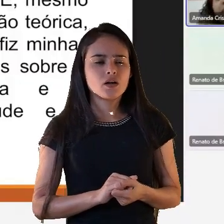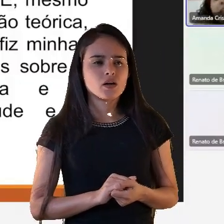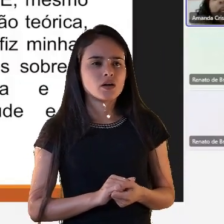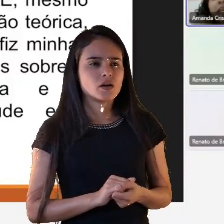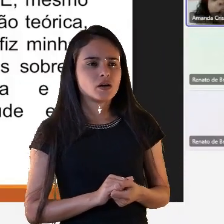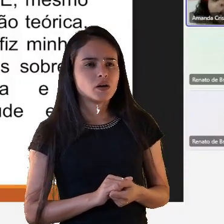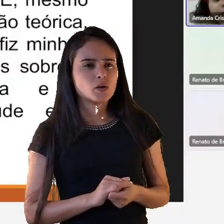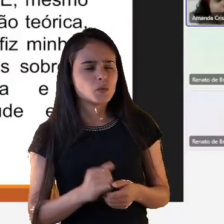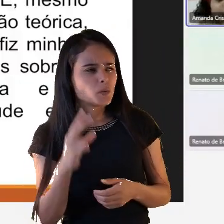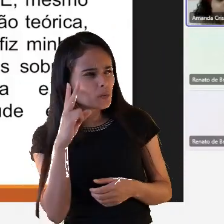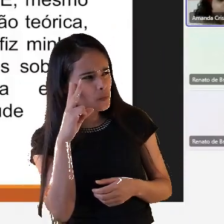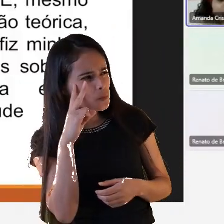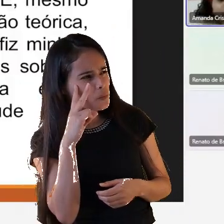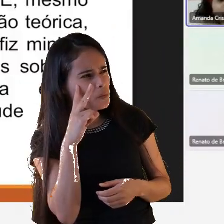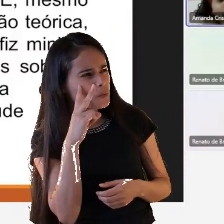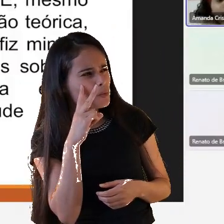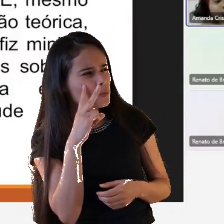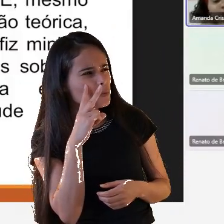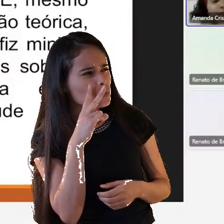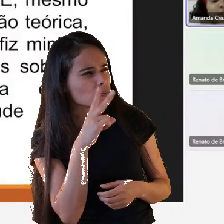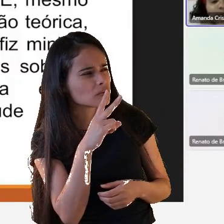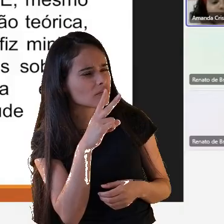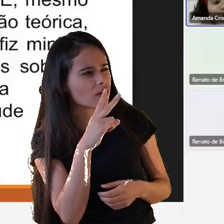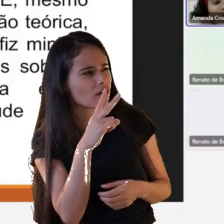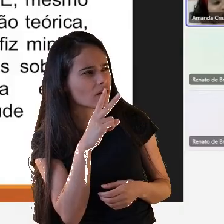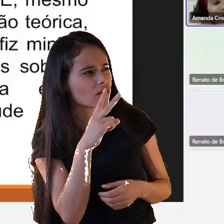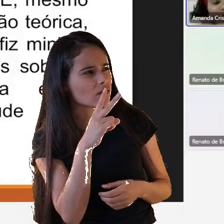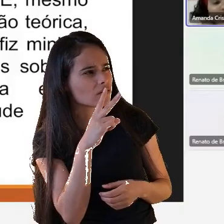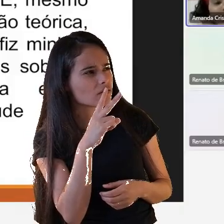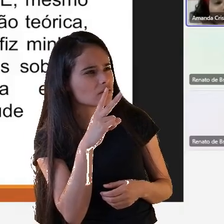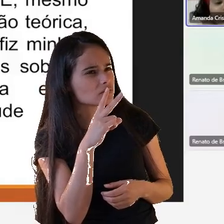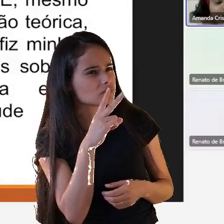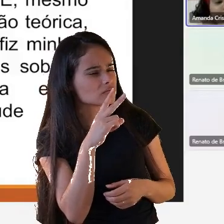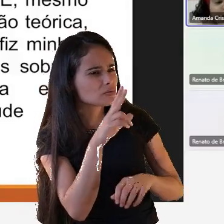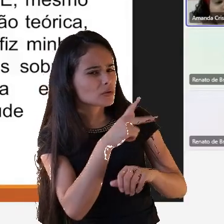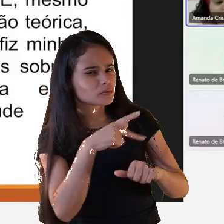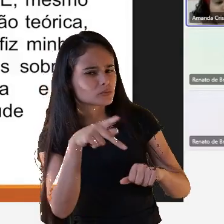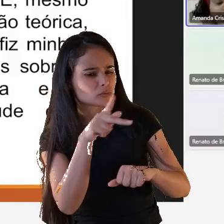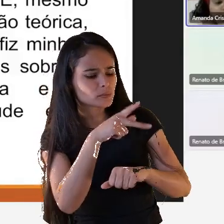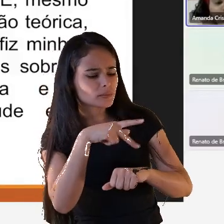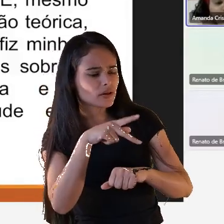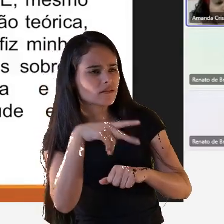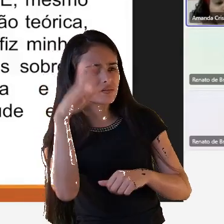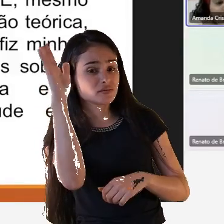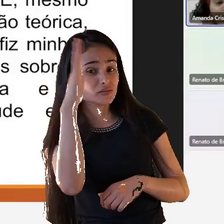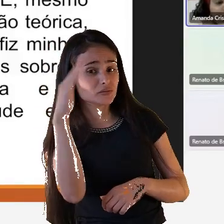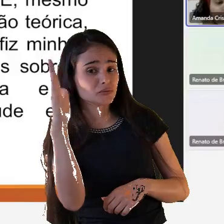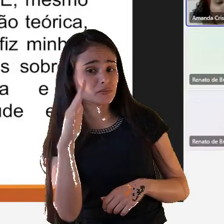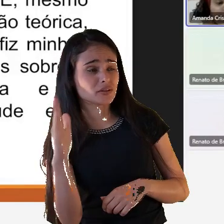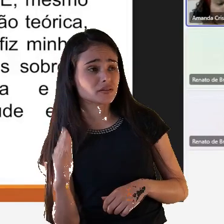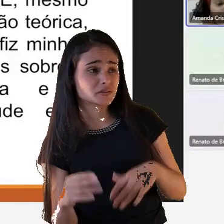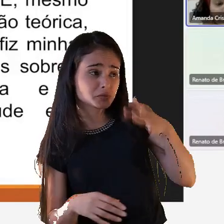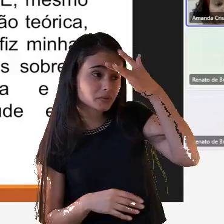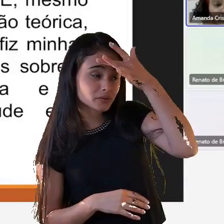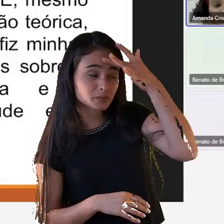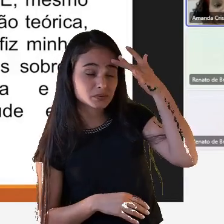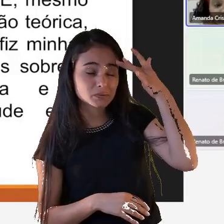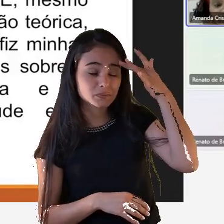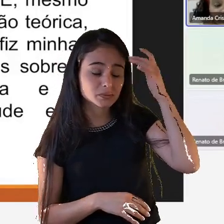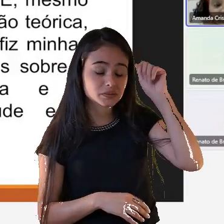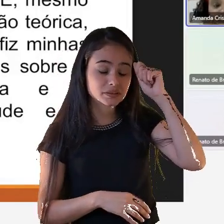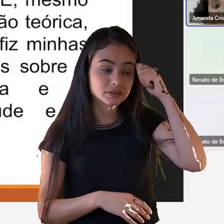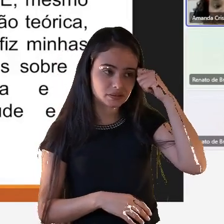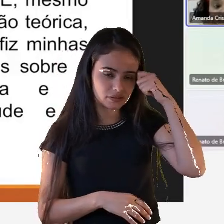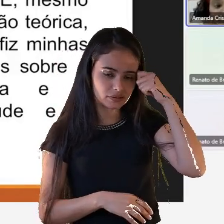né? E eu, como vocês podem ver aí, essa foto é uma foto da minha família, né, de uma parte da